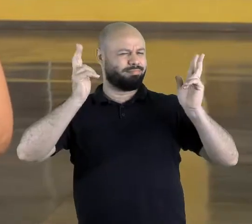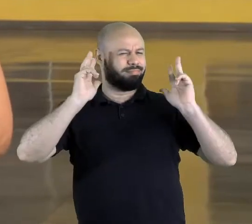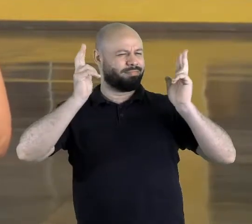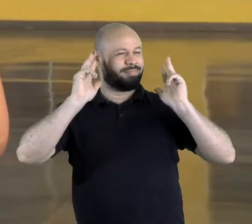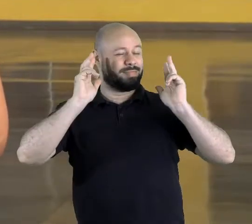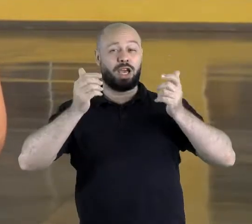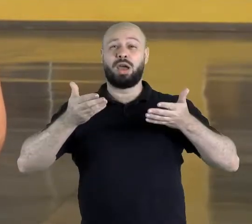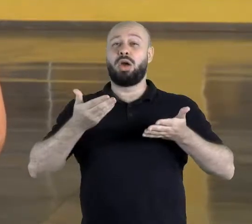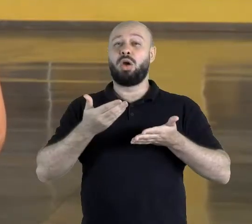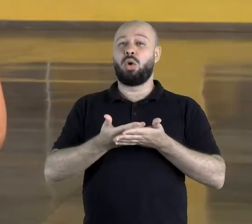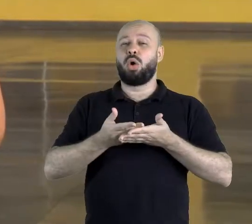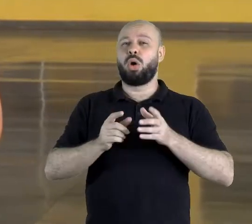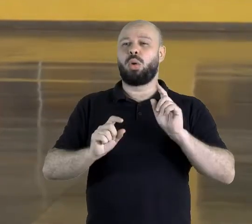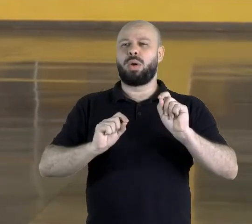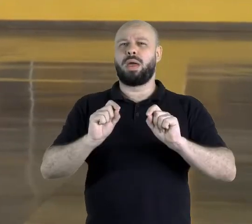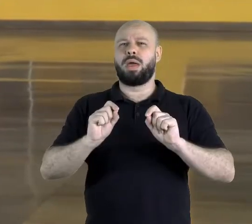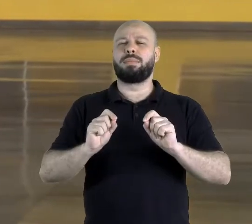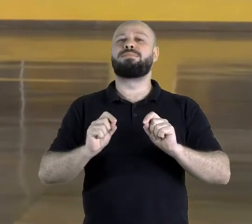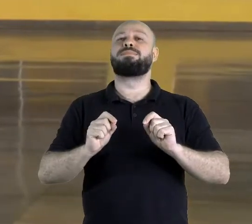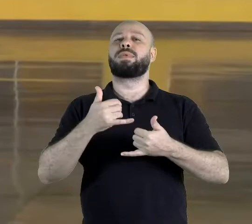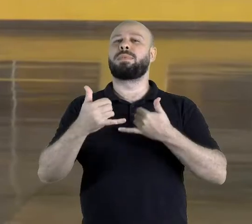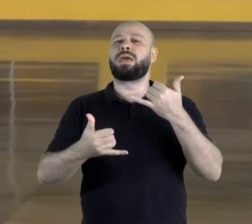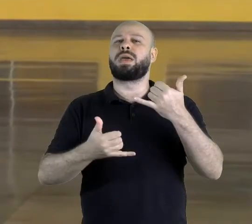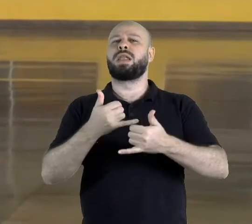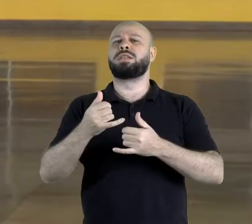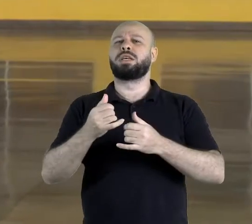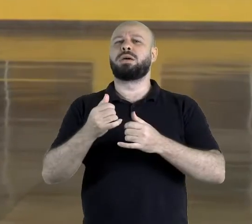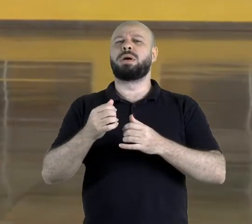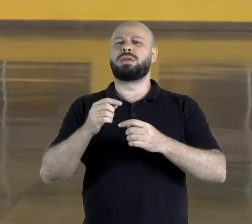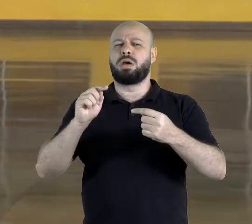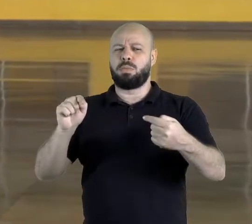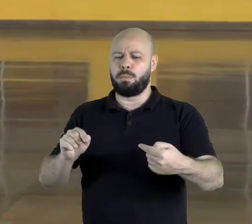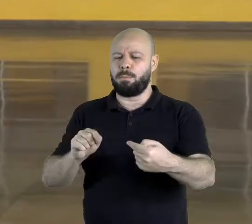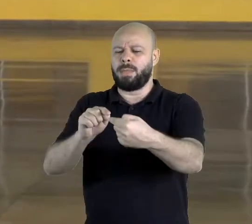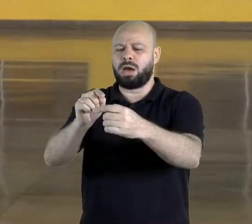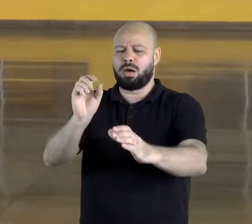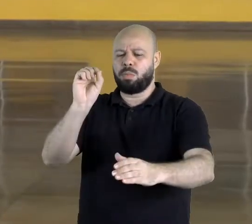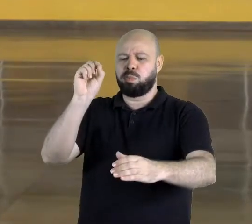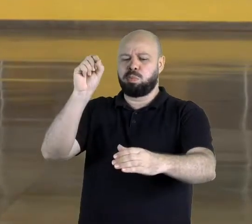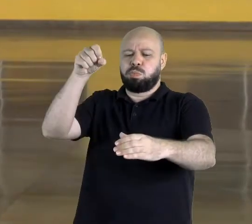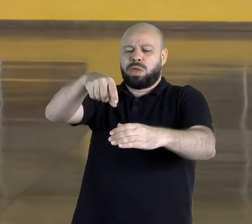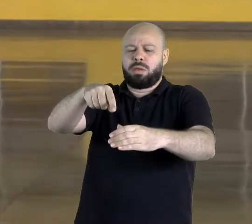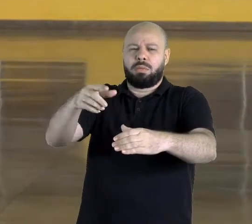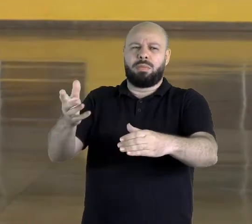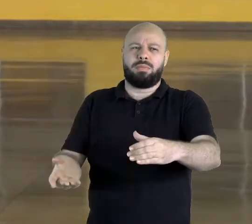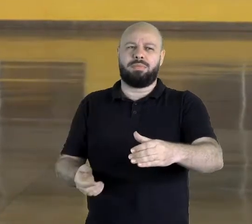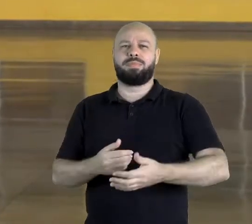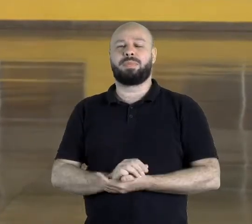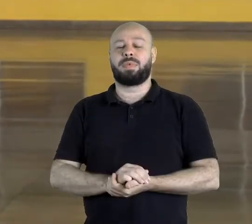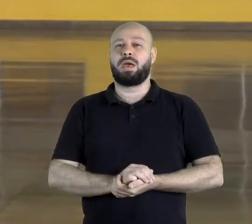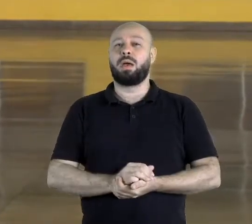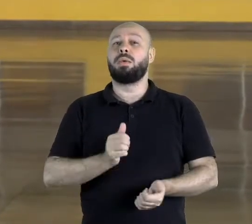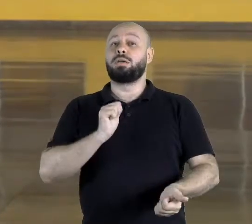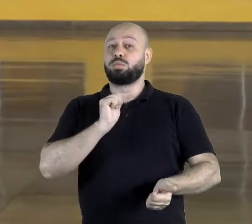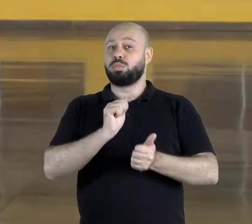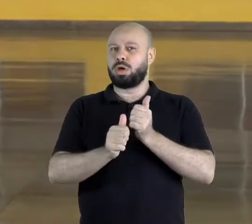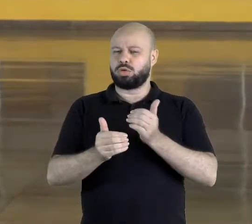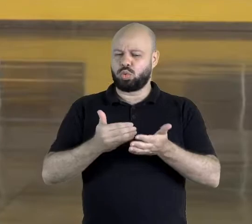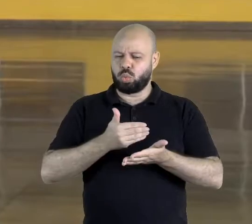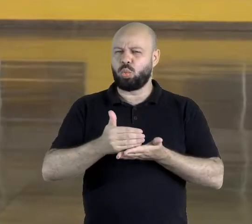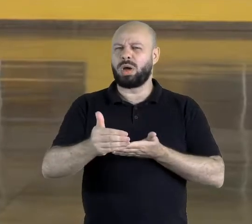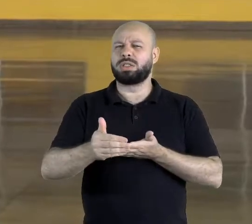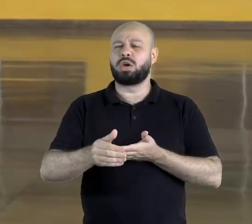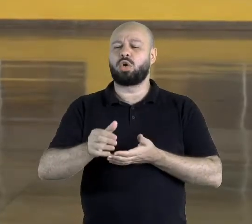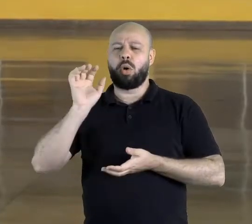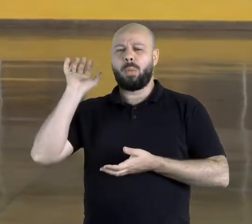de hoje é uma brincadeira de acertar o alvo, é um esporte da iniciação esportiva, né, de